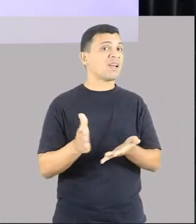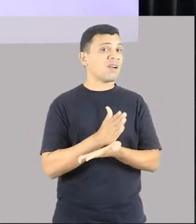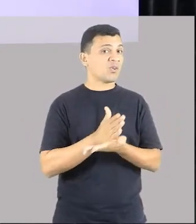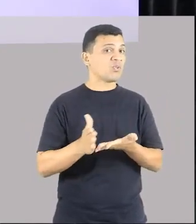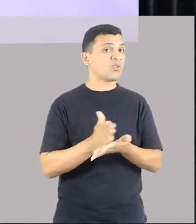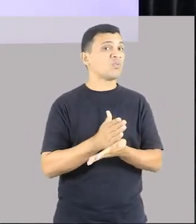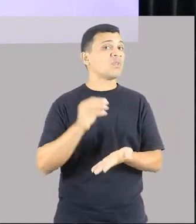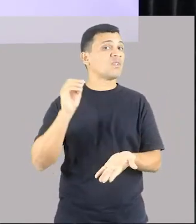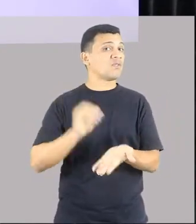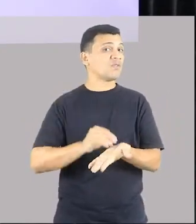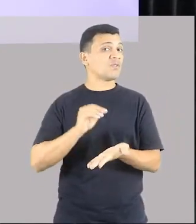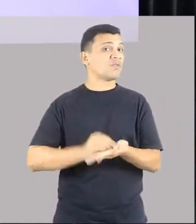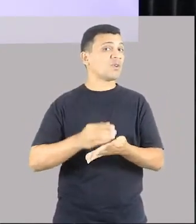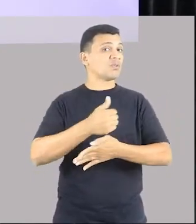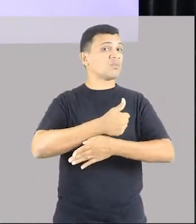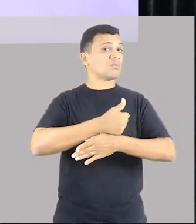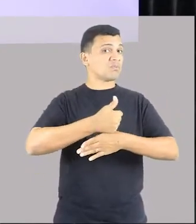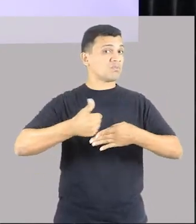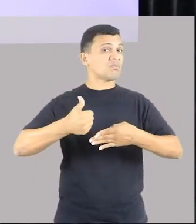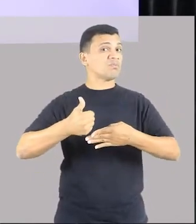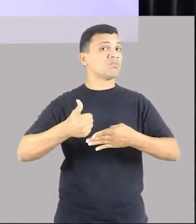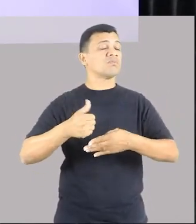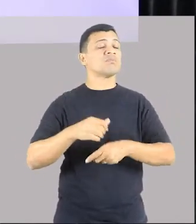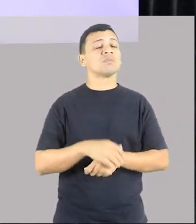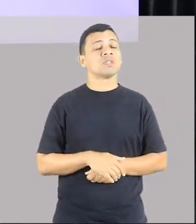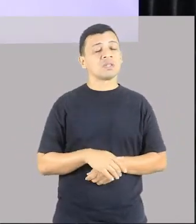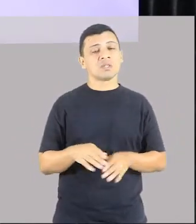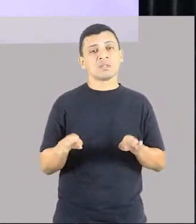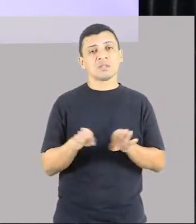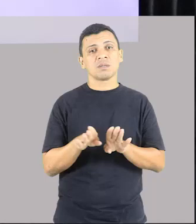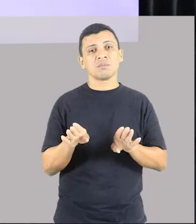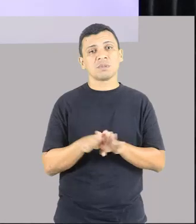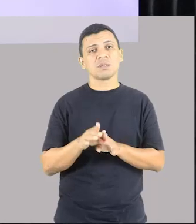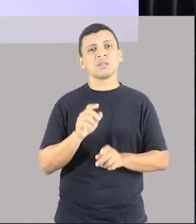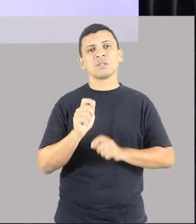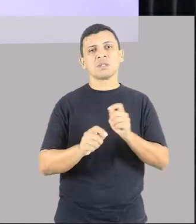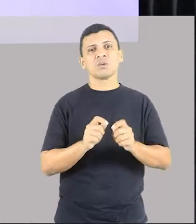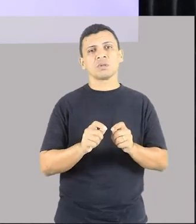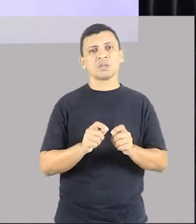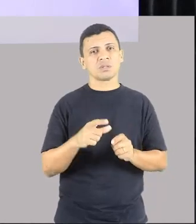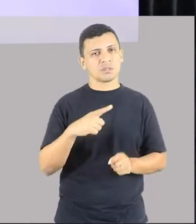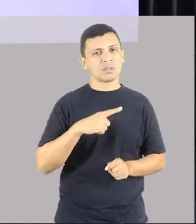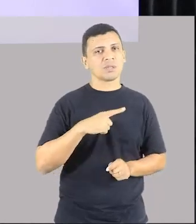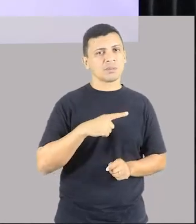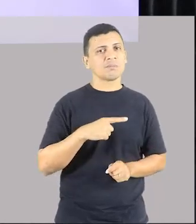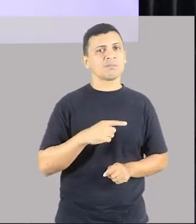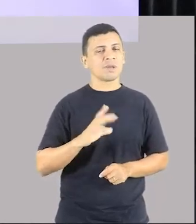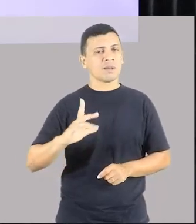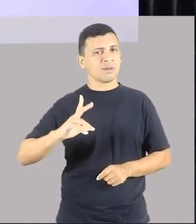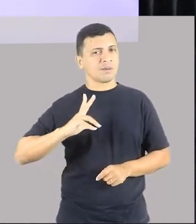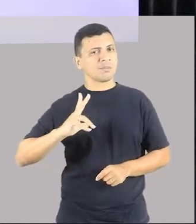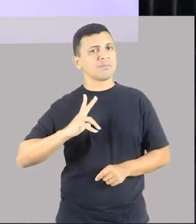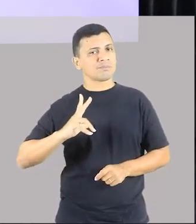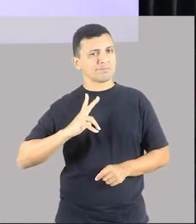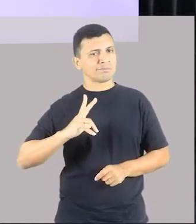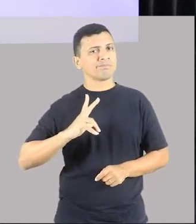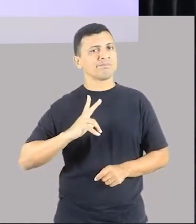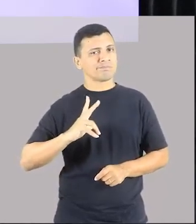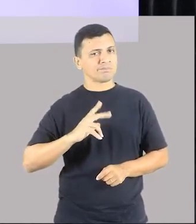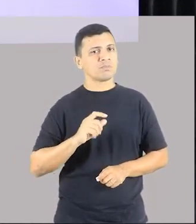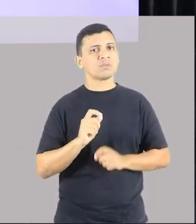imoralidade com a administração pública. Mas nós temos também aqui os particulares que se